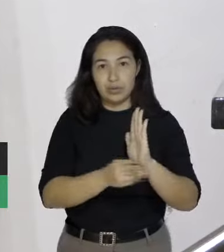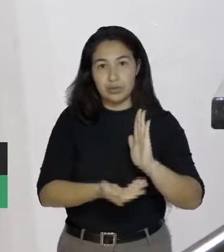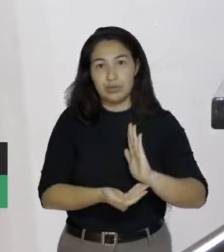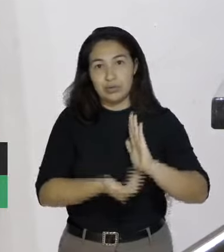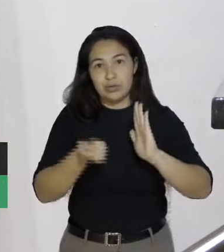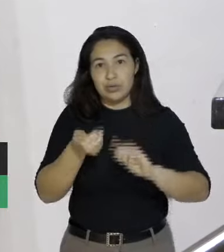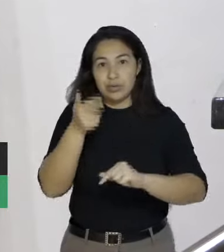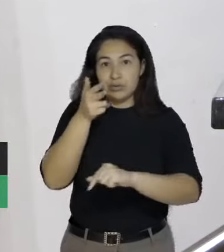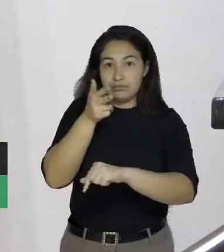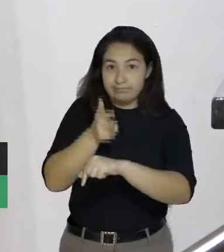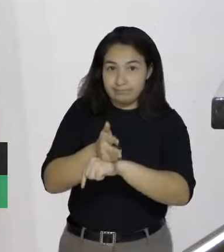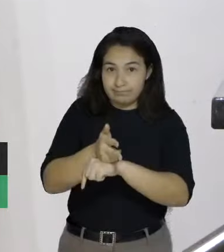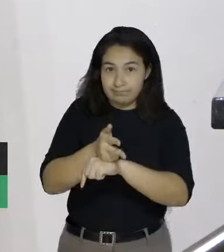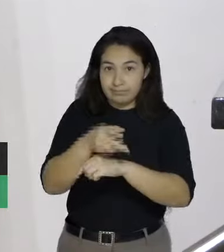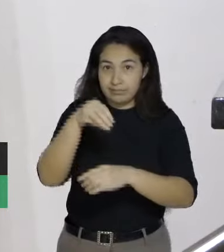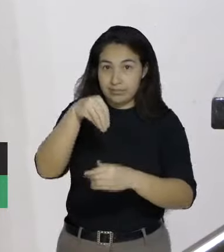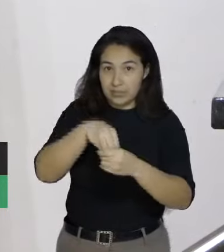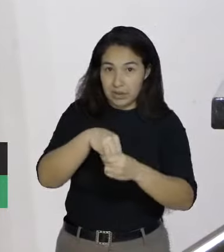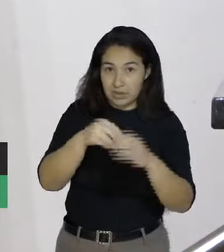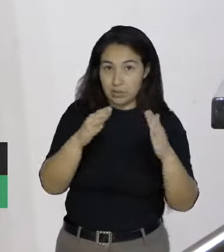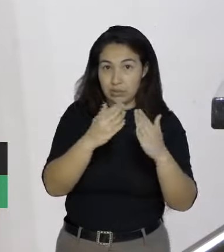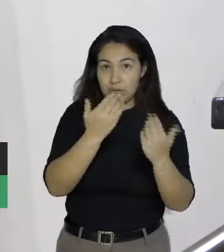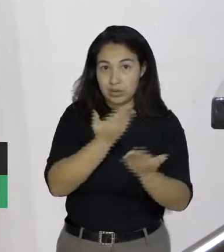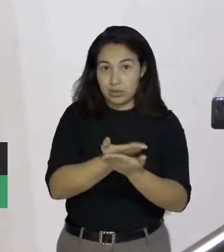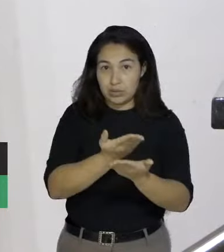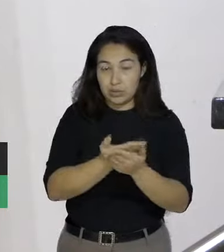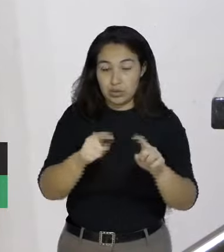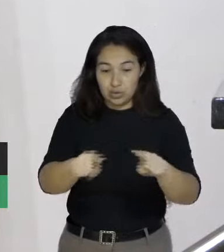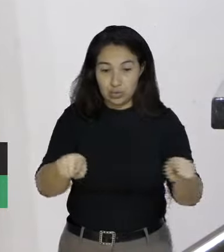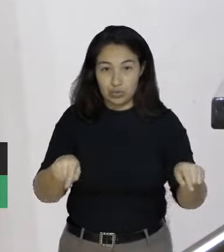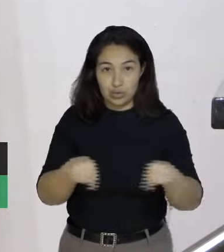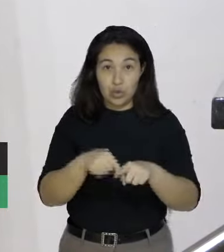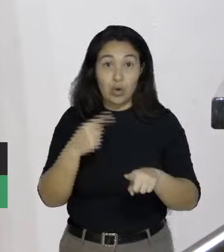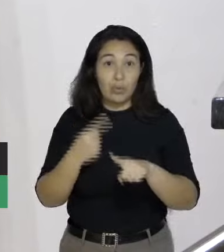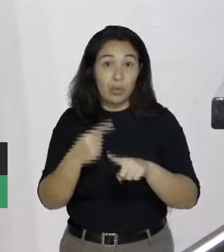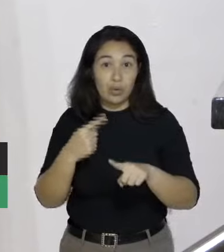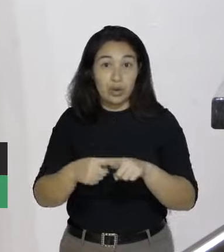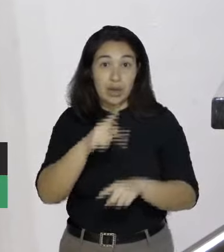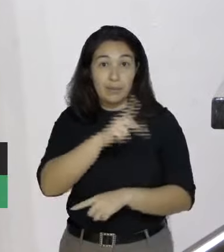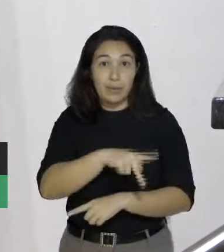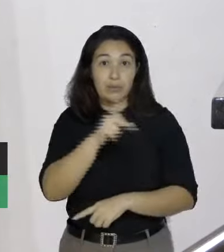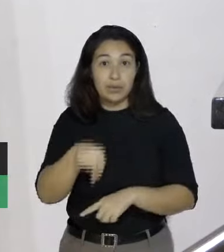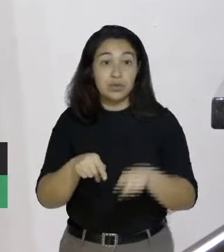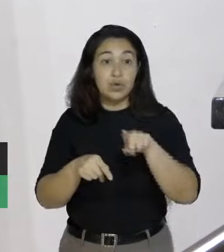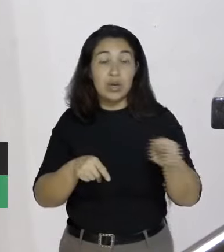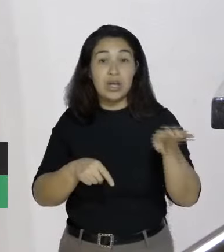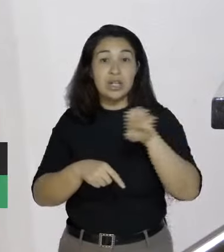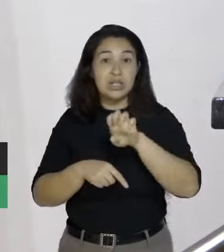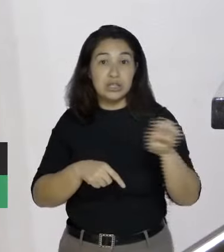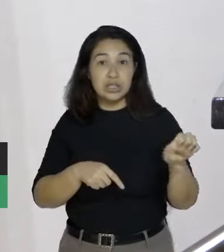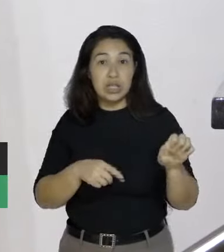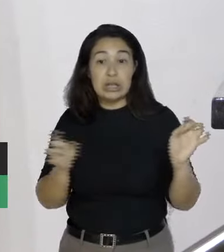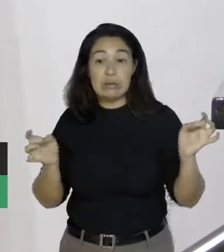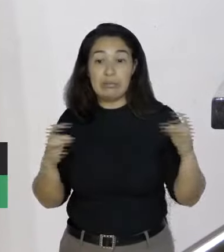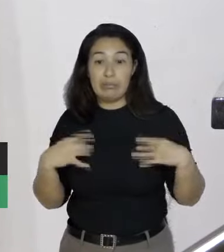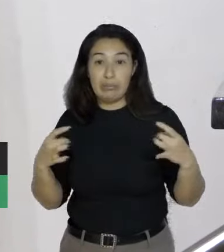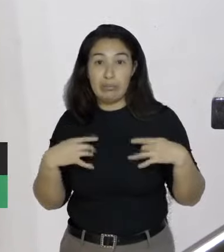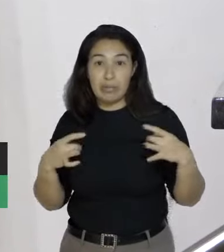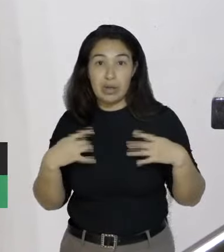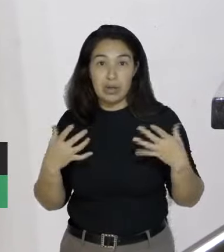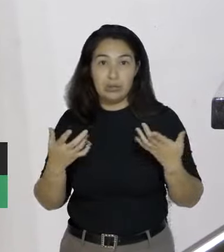as câmeras de dentro da salas de aula porque eu já disse Professor disse esquerda morre de medo de câmera